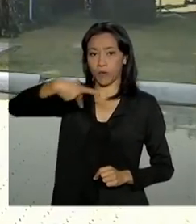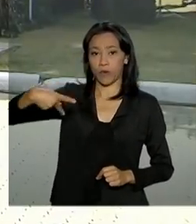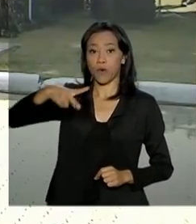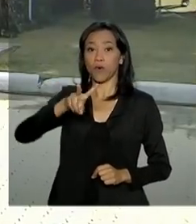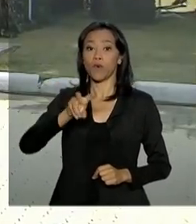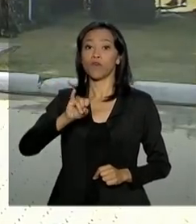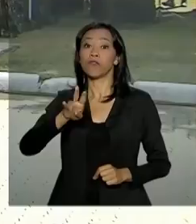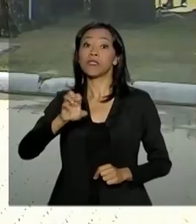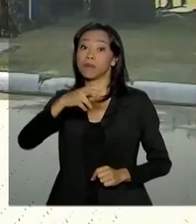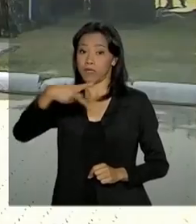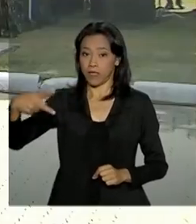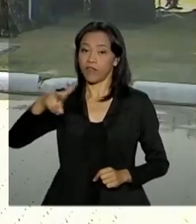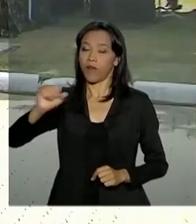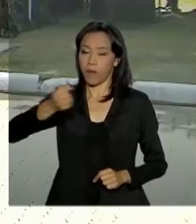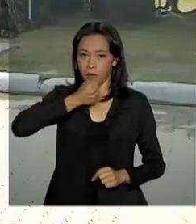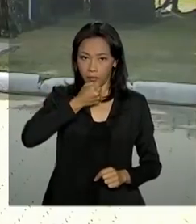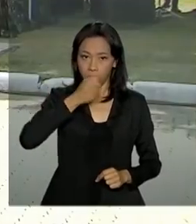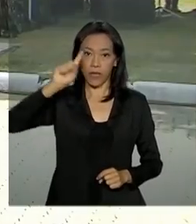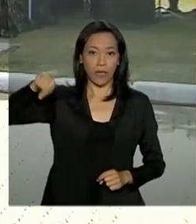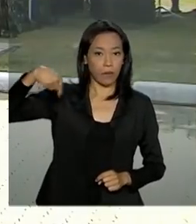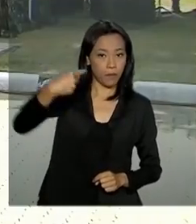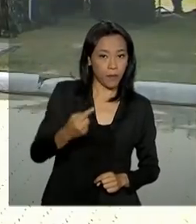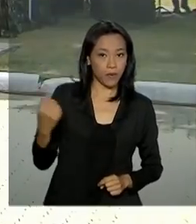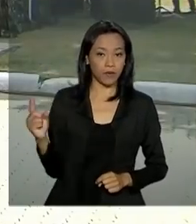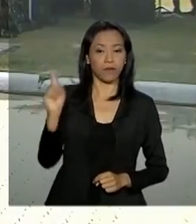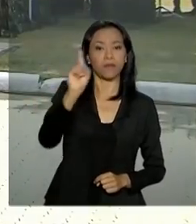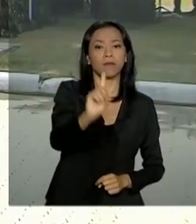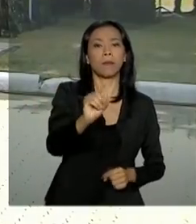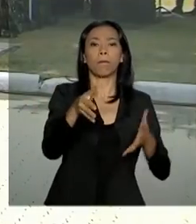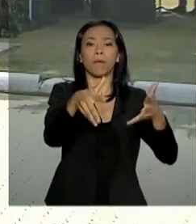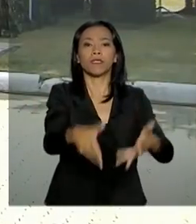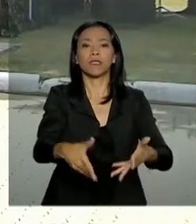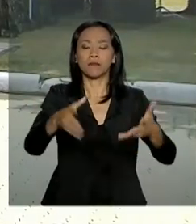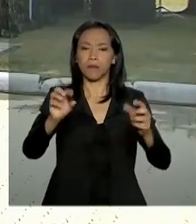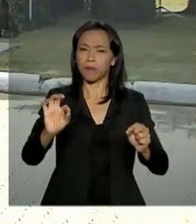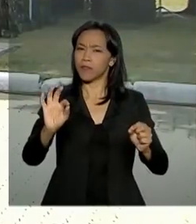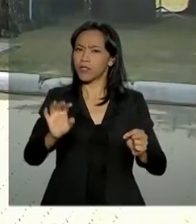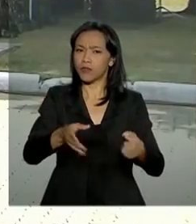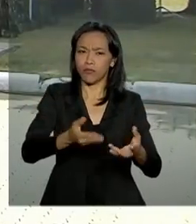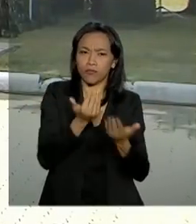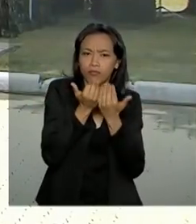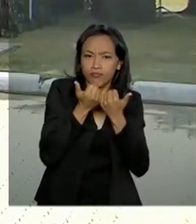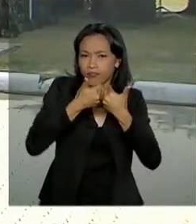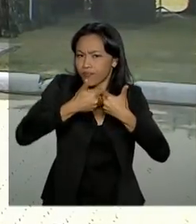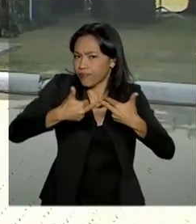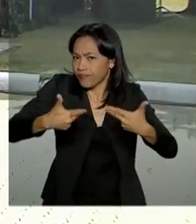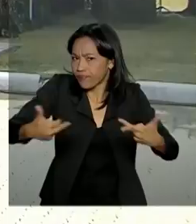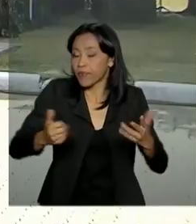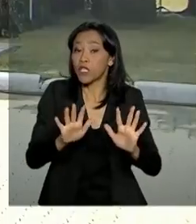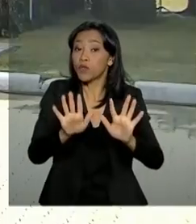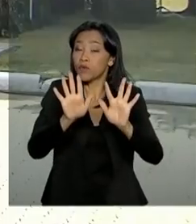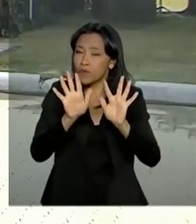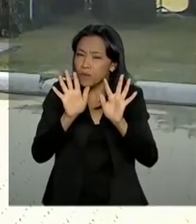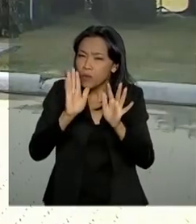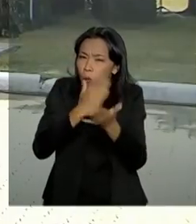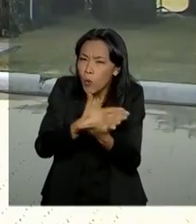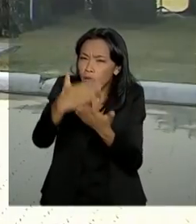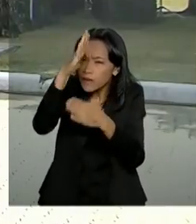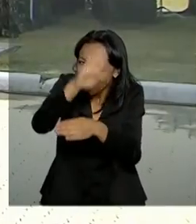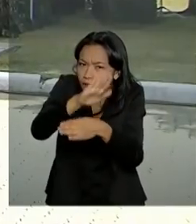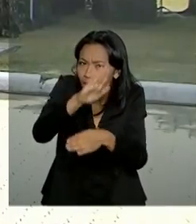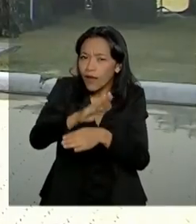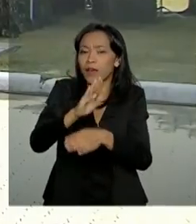a cobertura do evento. Depois, ele participa de um coquetel aqui mesmo na Vila Militar e no fim da manhã, início da tarde, mais